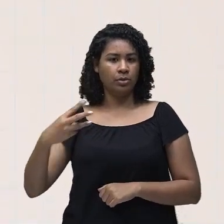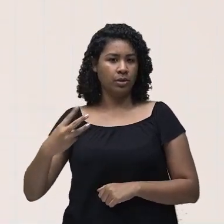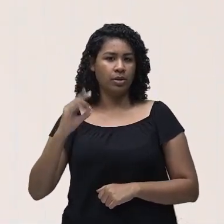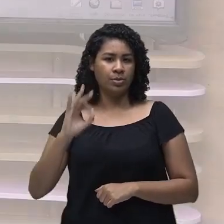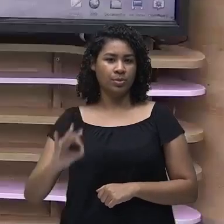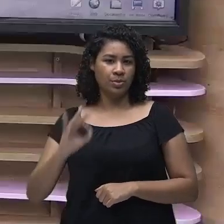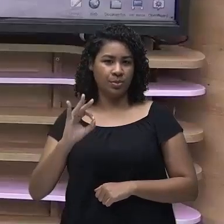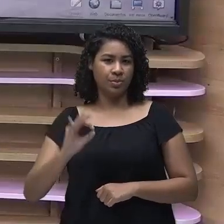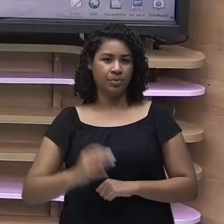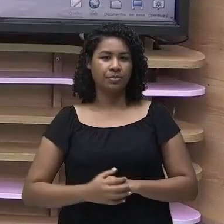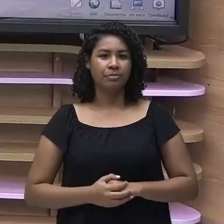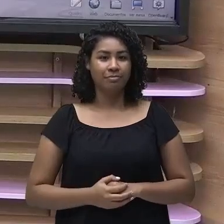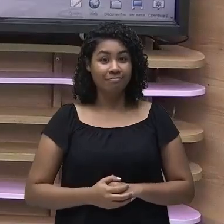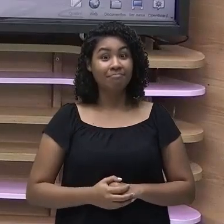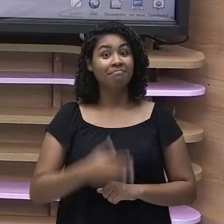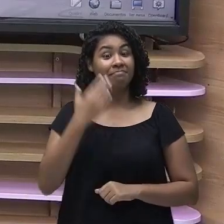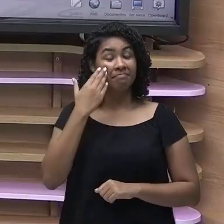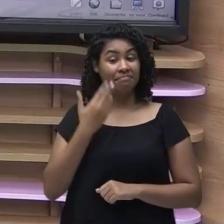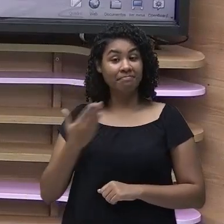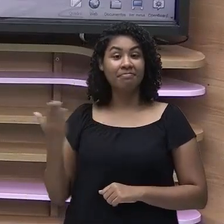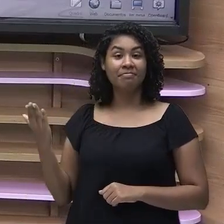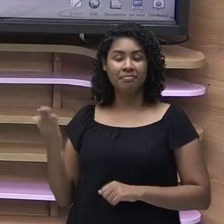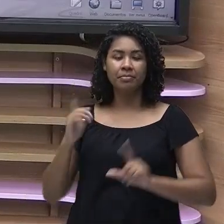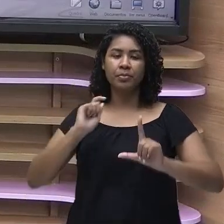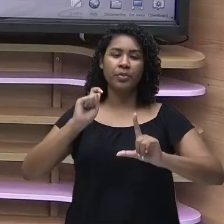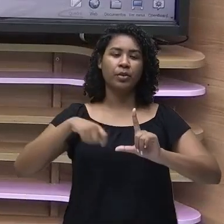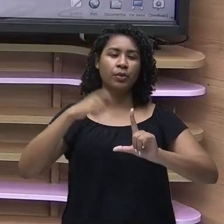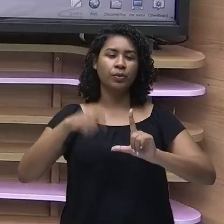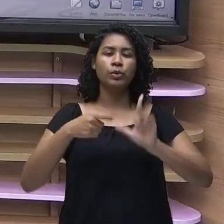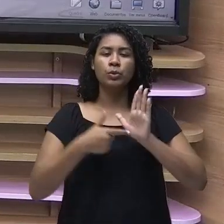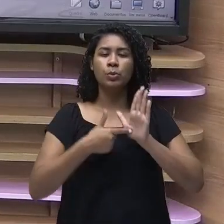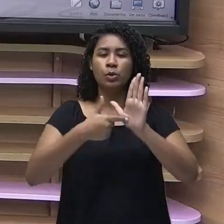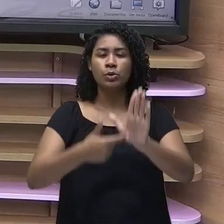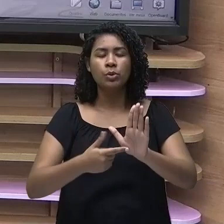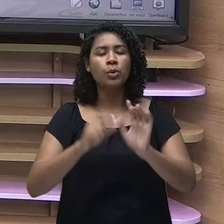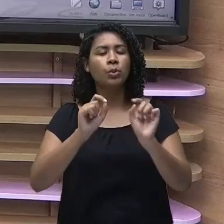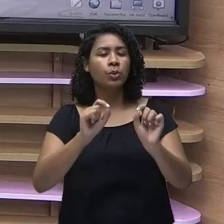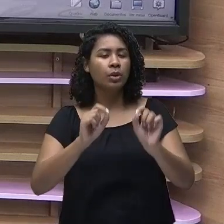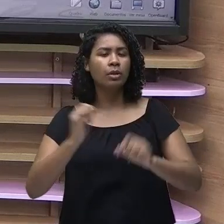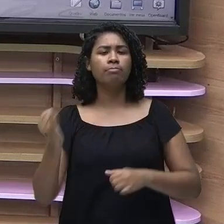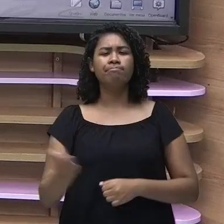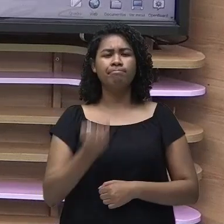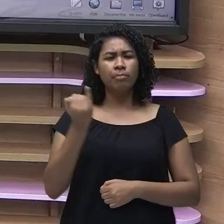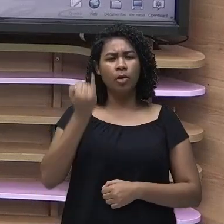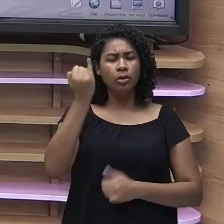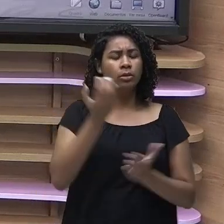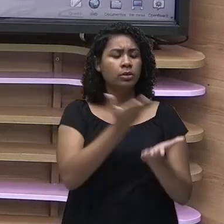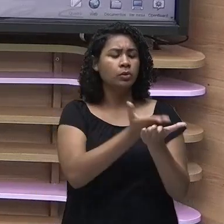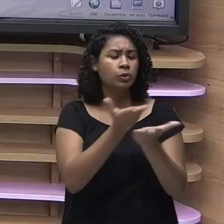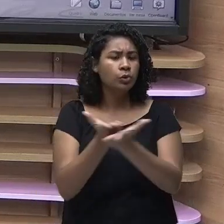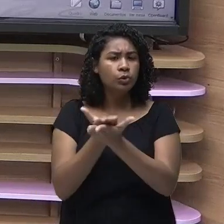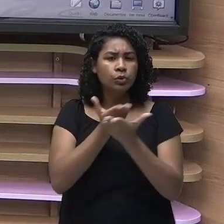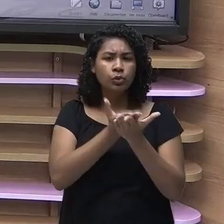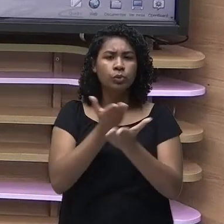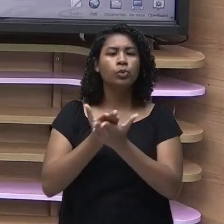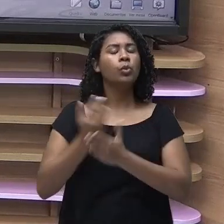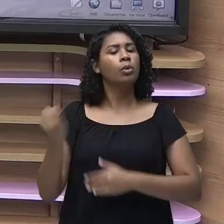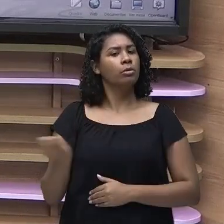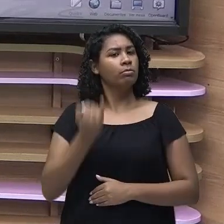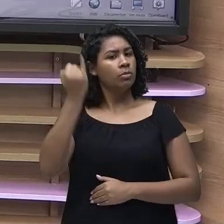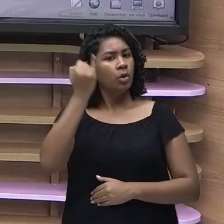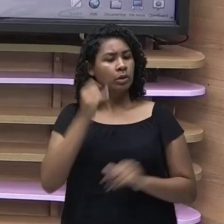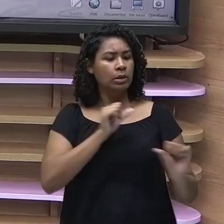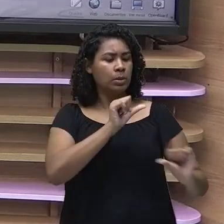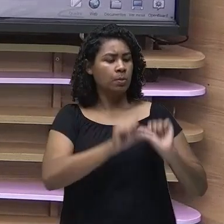90,03%. Olha só, né? Então o vídeo trouxe aí pra gente a importância desses estudos, a importância dessas mudanças